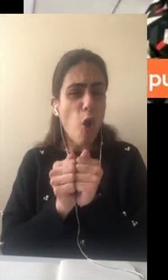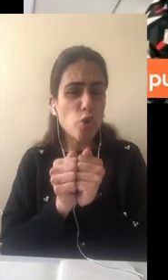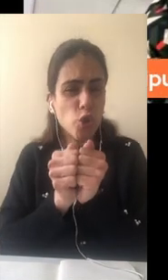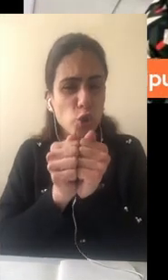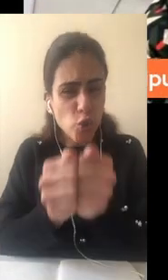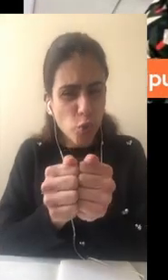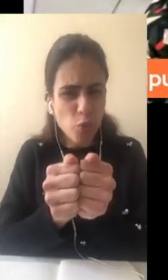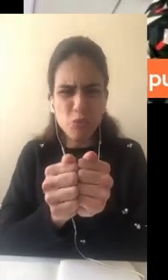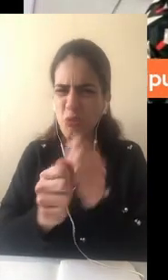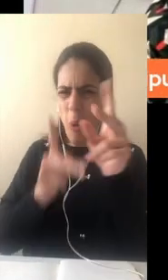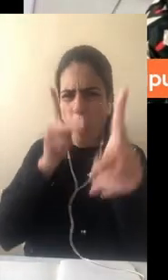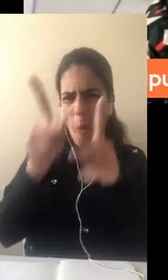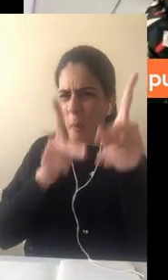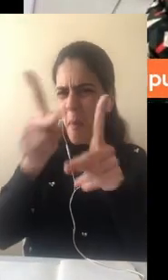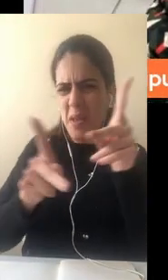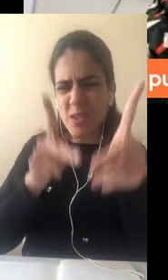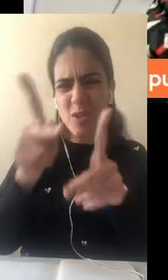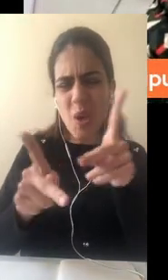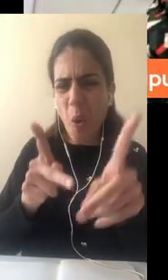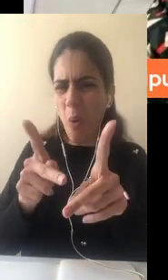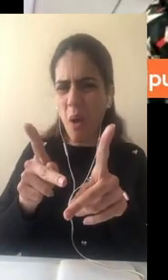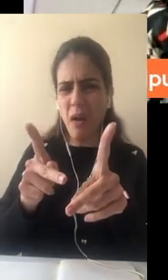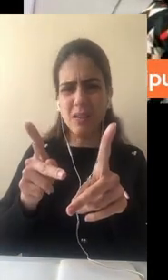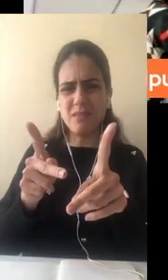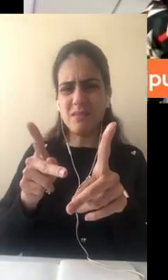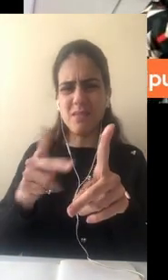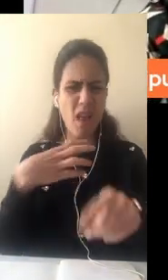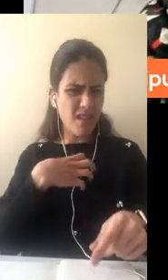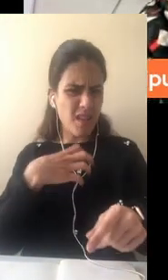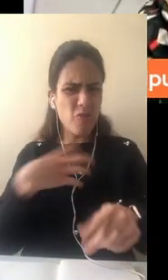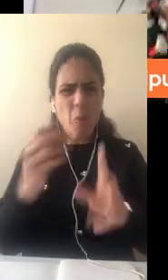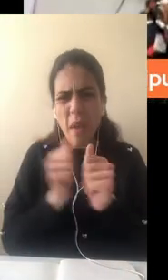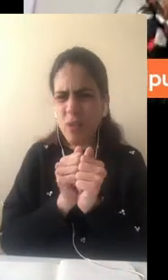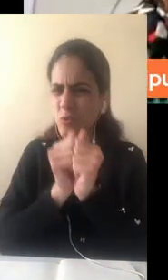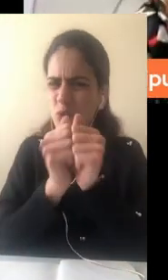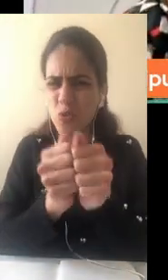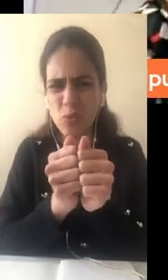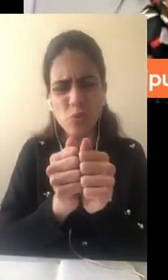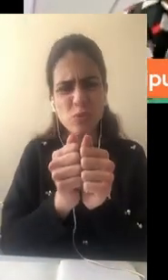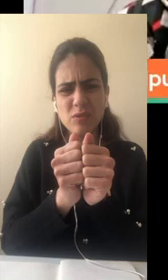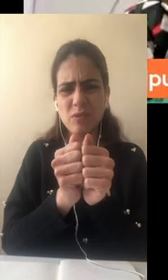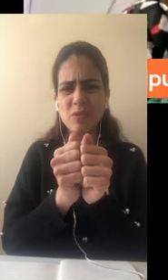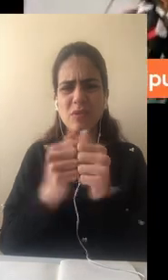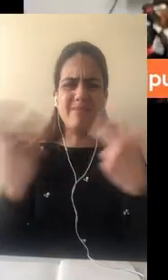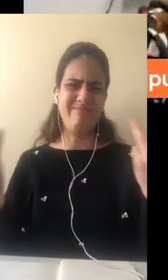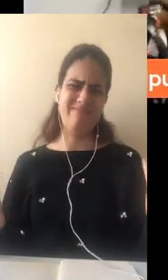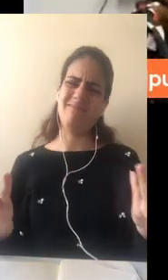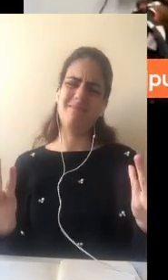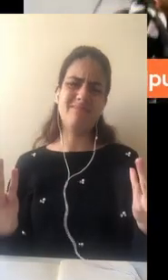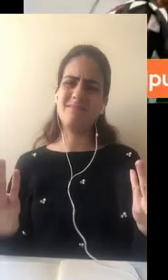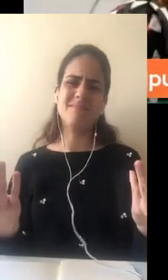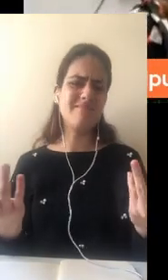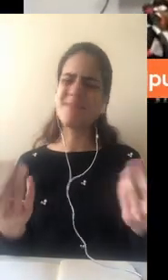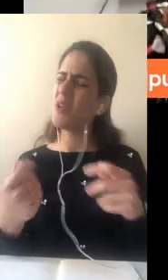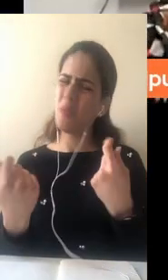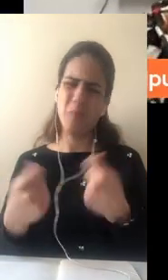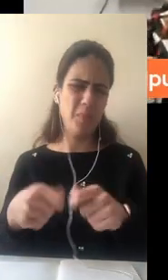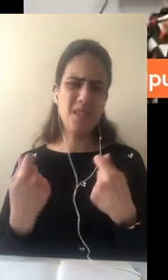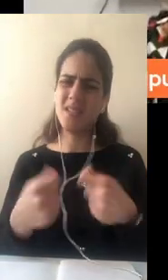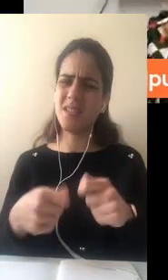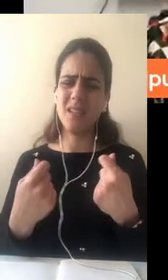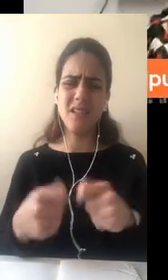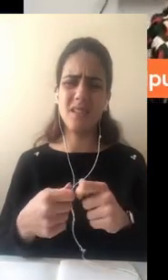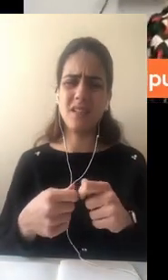De grupo, de massa, comportamento de massa, só para ter uma coisa que ele quer.